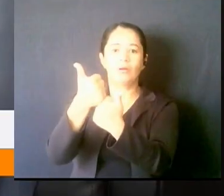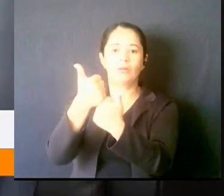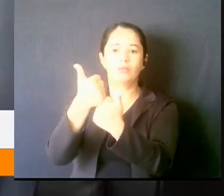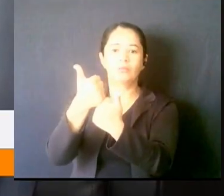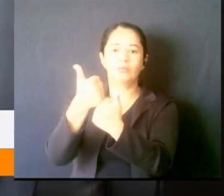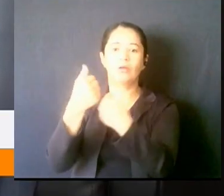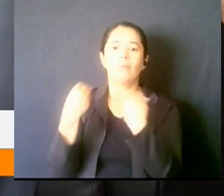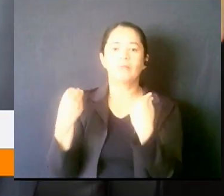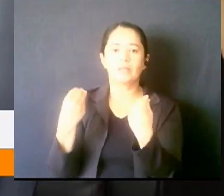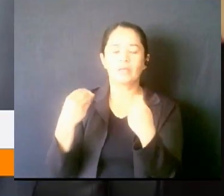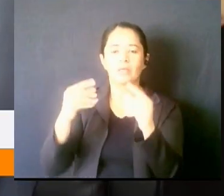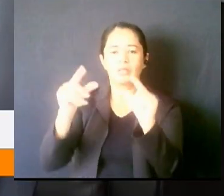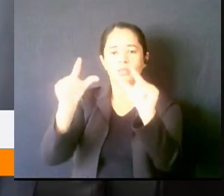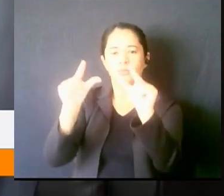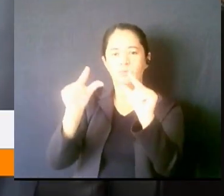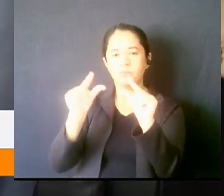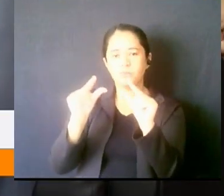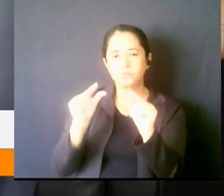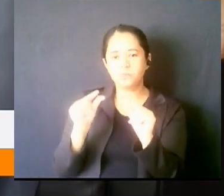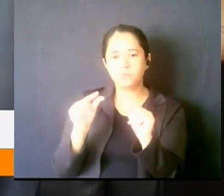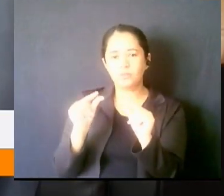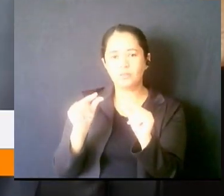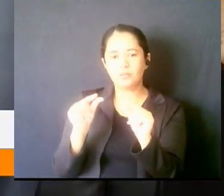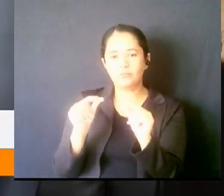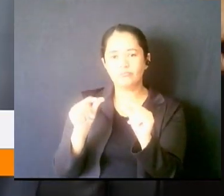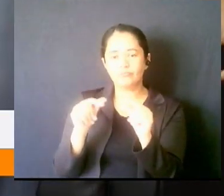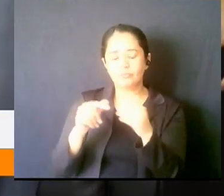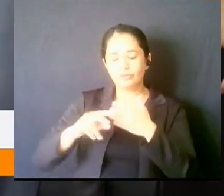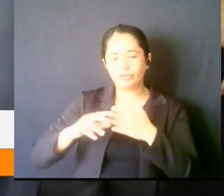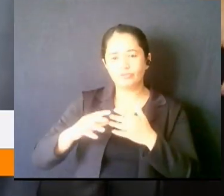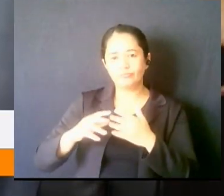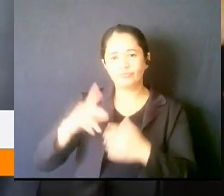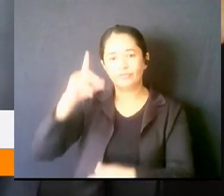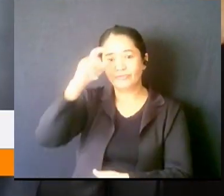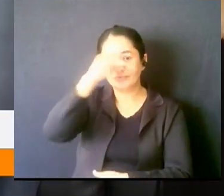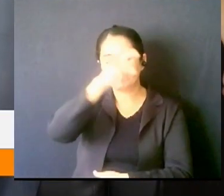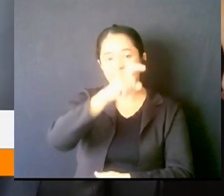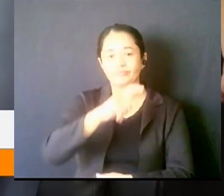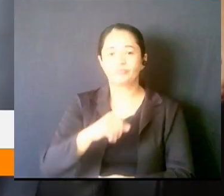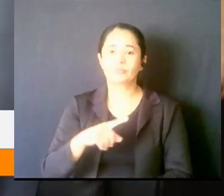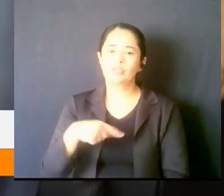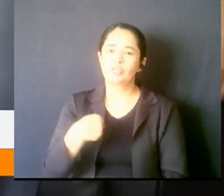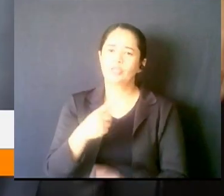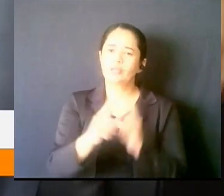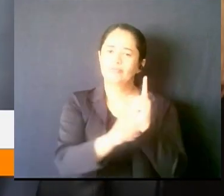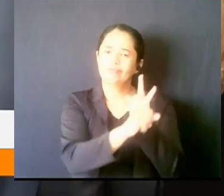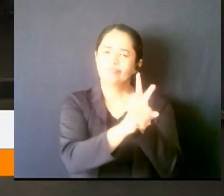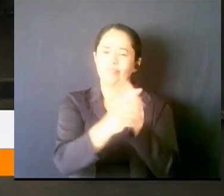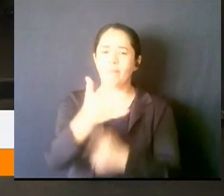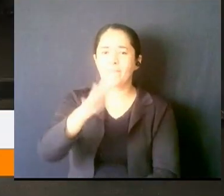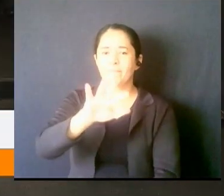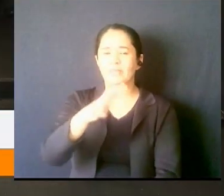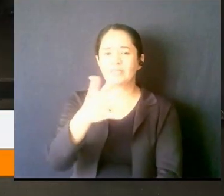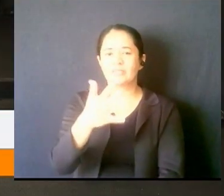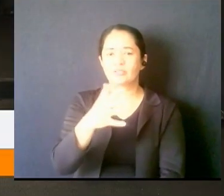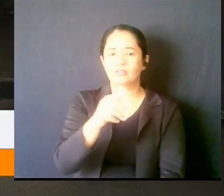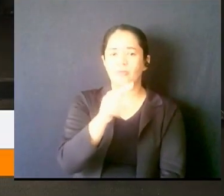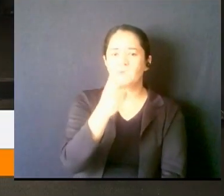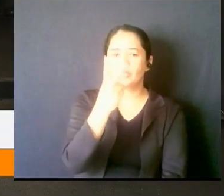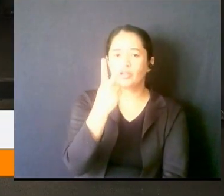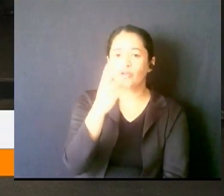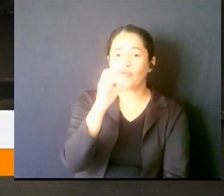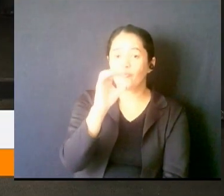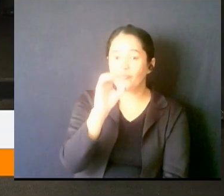diminuir as chances de complicação. A gente atende cerca de 20 adolescentes por semana, gestantes, que